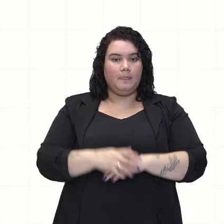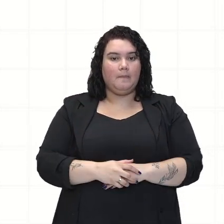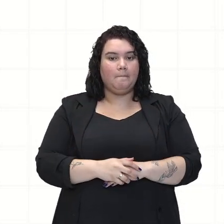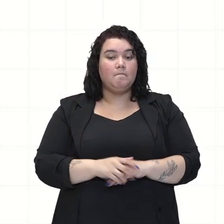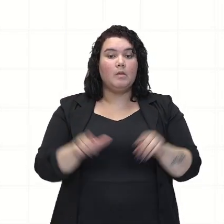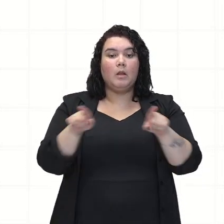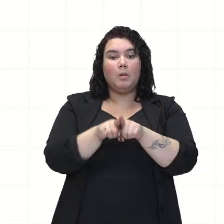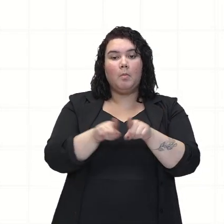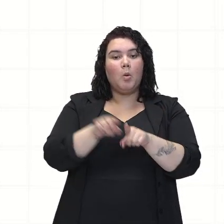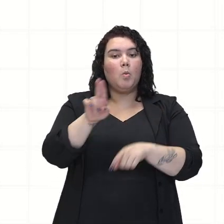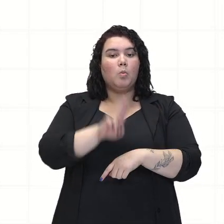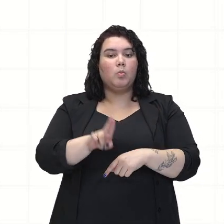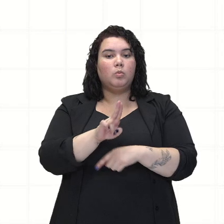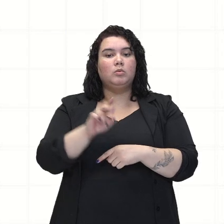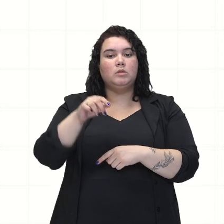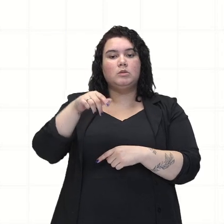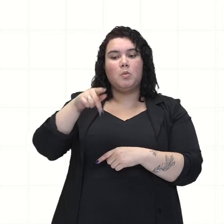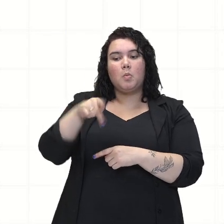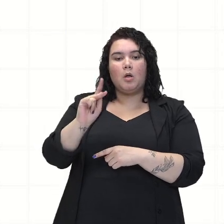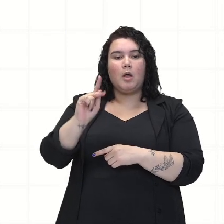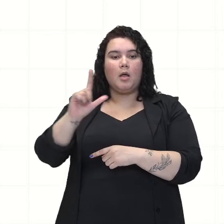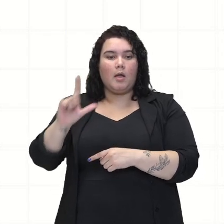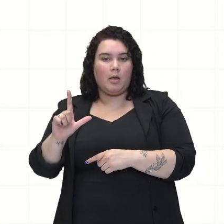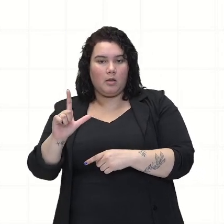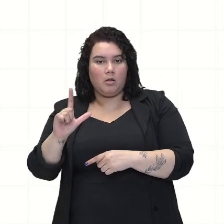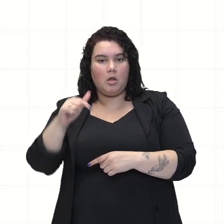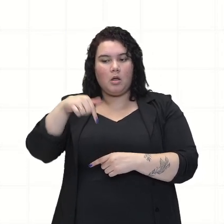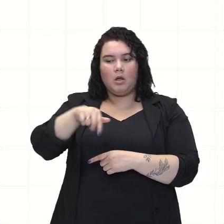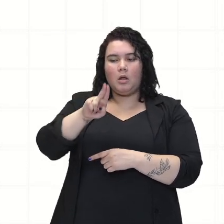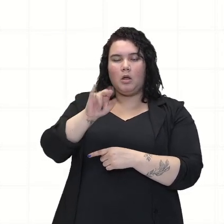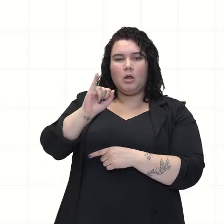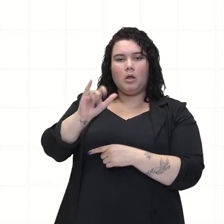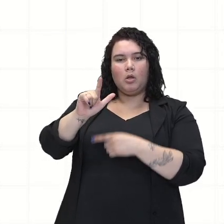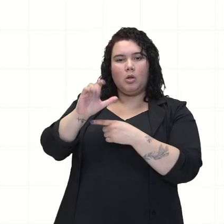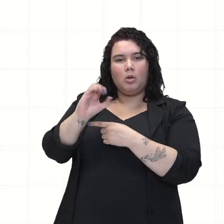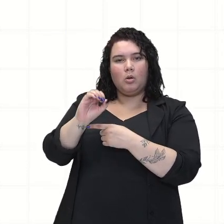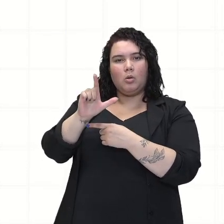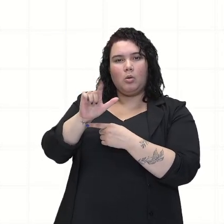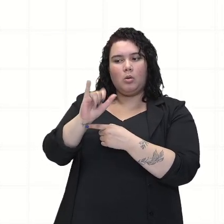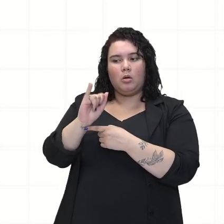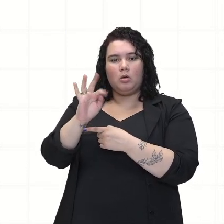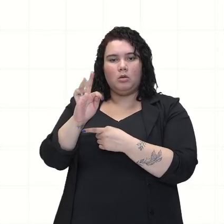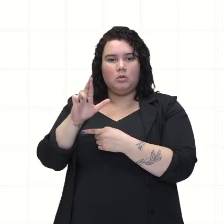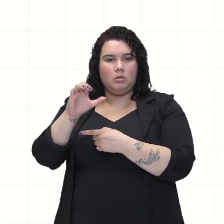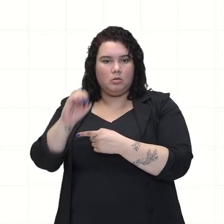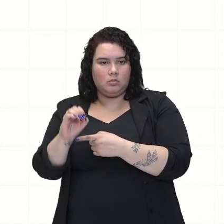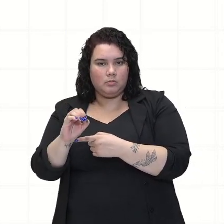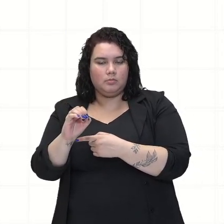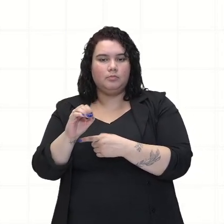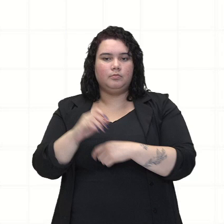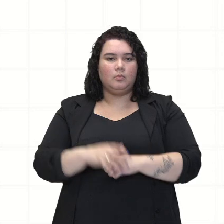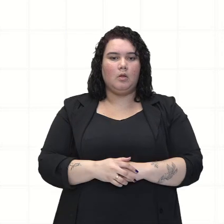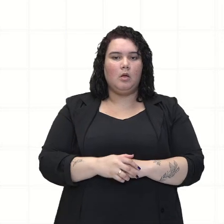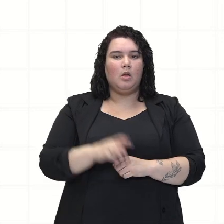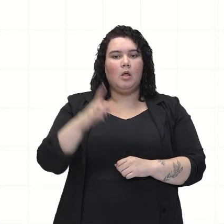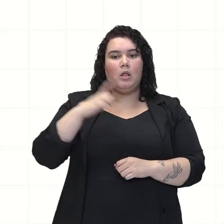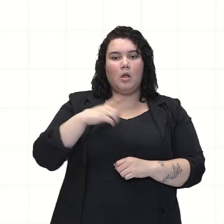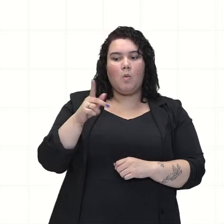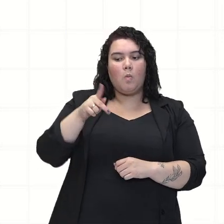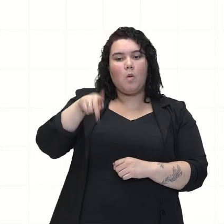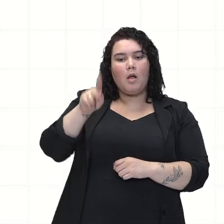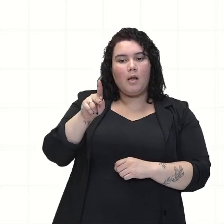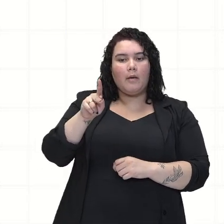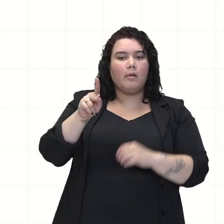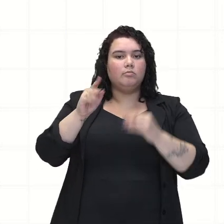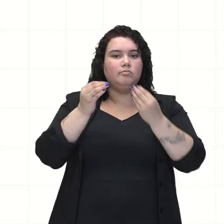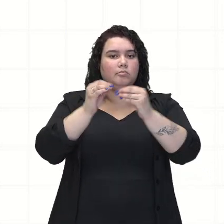Entretanto, também é usado o quilolitro. Quilolitro, né? É o litro multiplicado, sempre nós temos o K aqui, né?